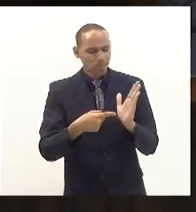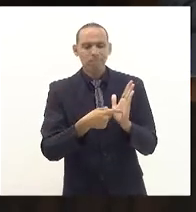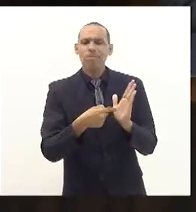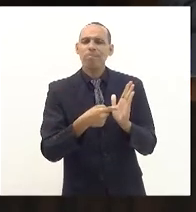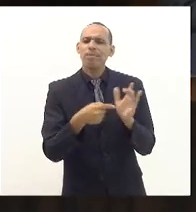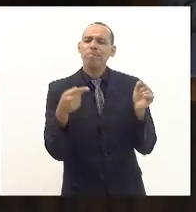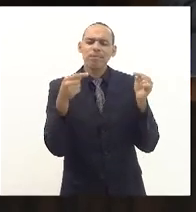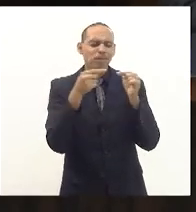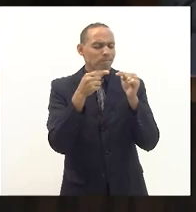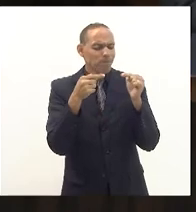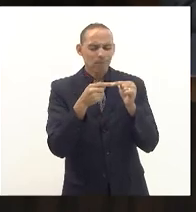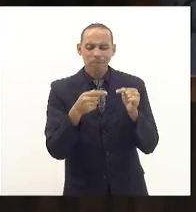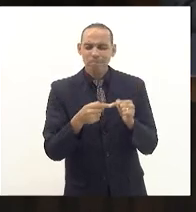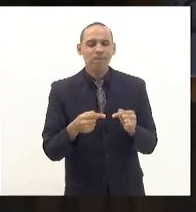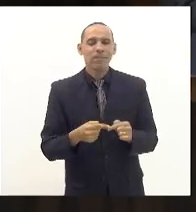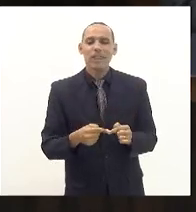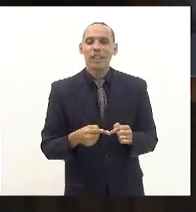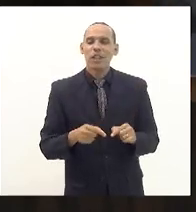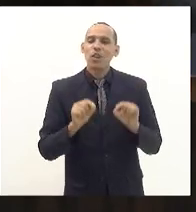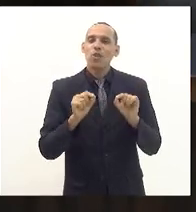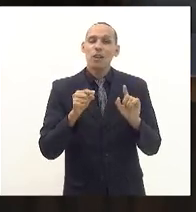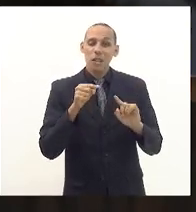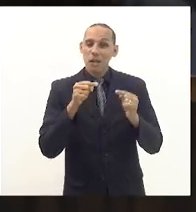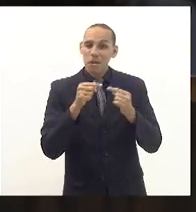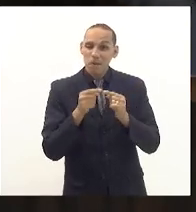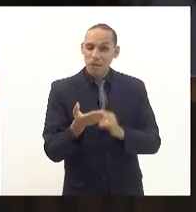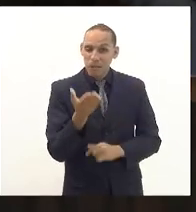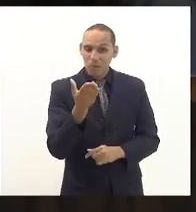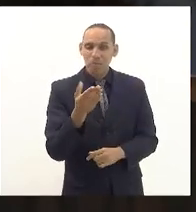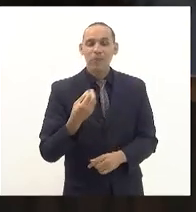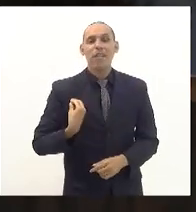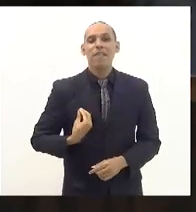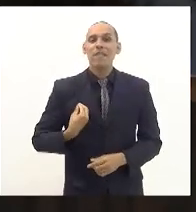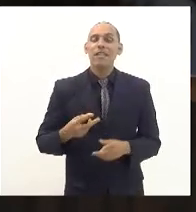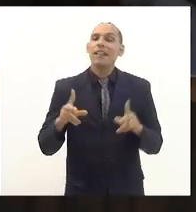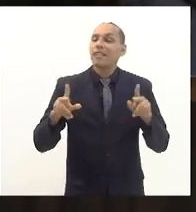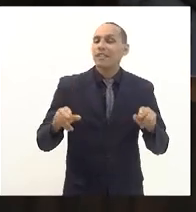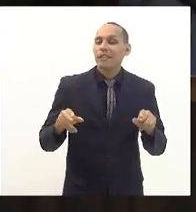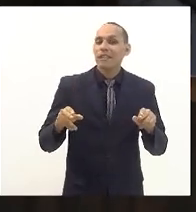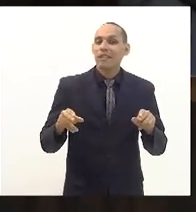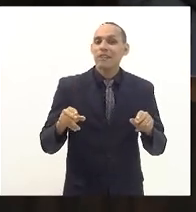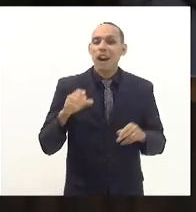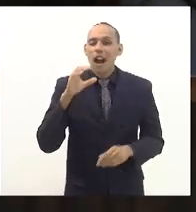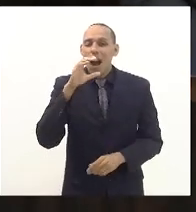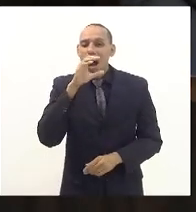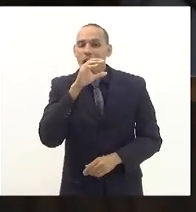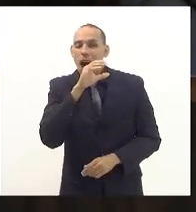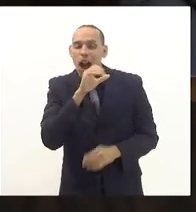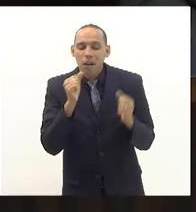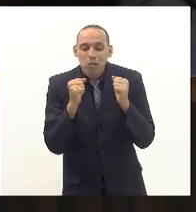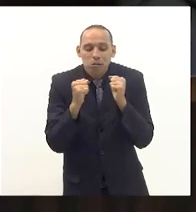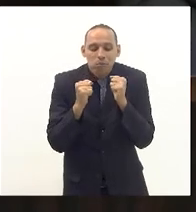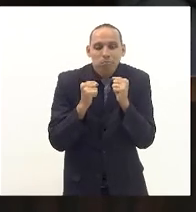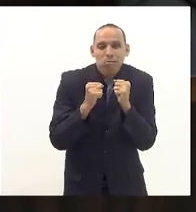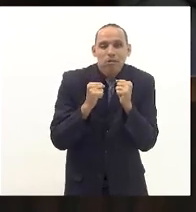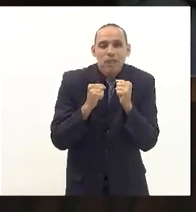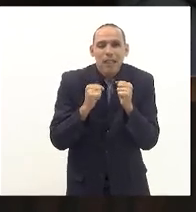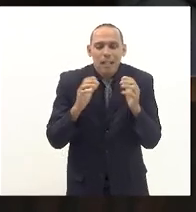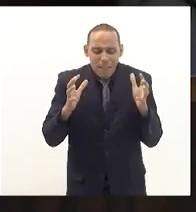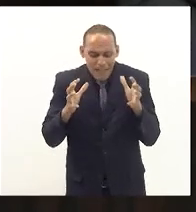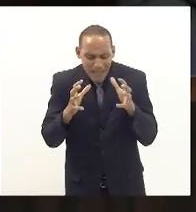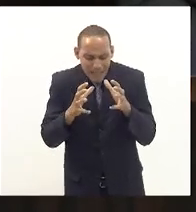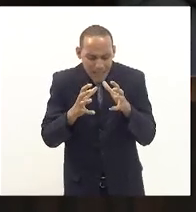pertinente em relação ao senhor a vida é assim esquenta e esfria aperta